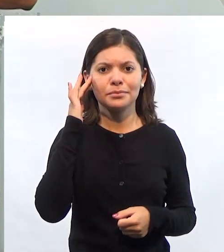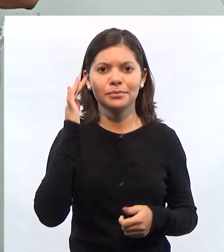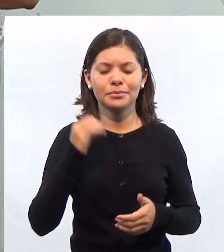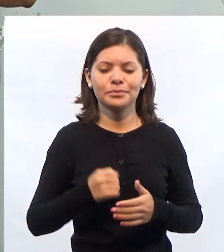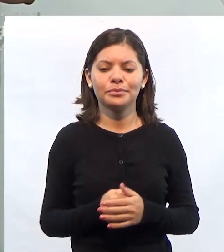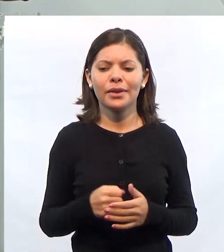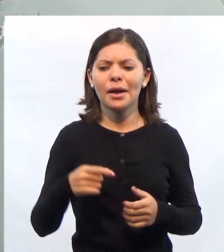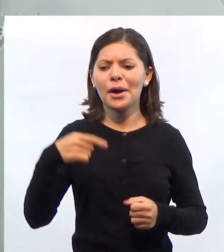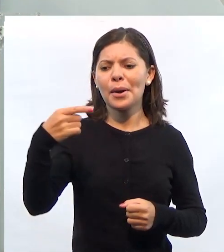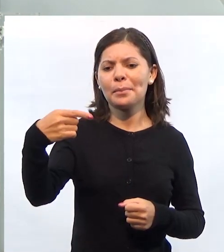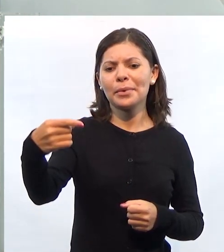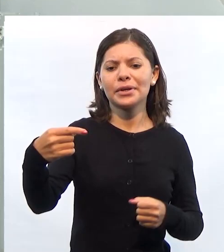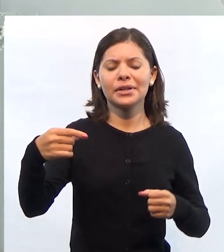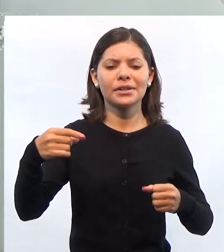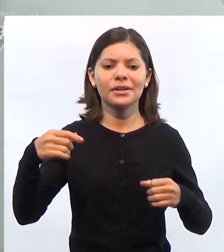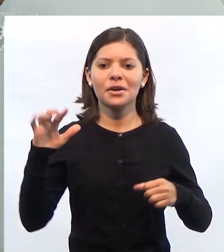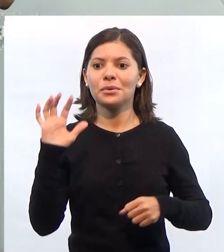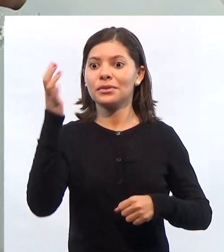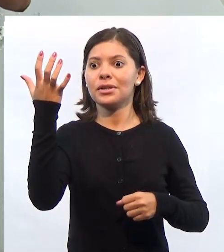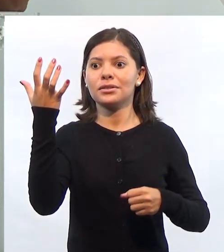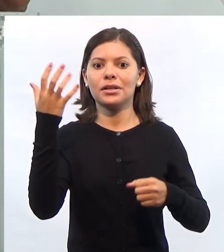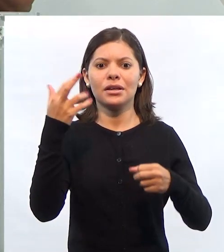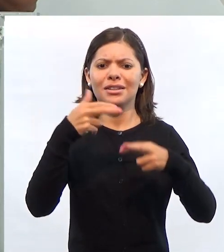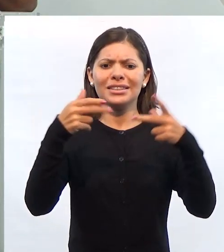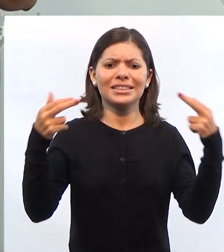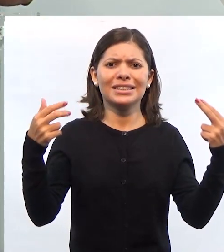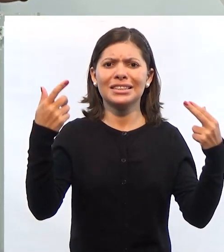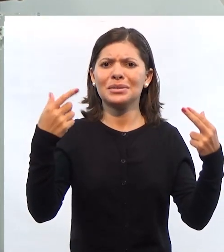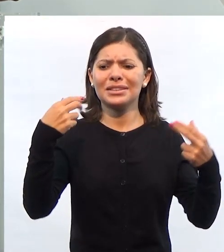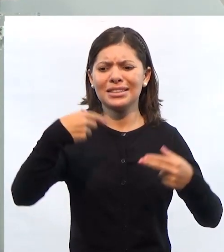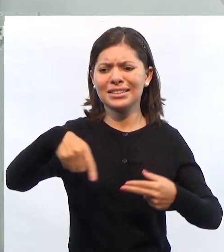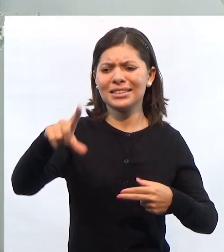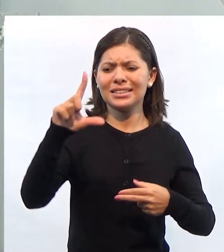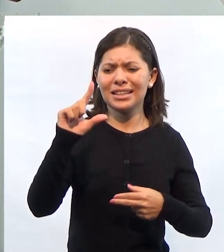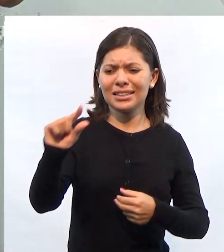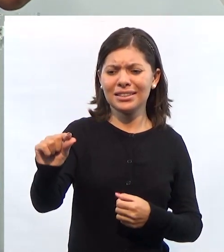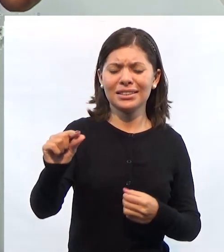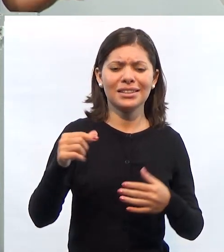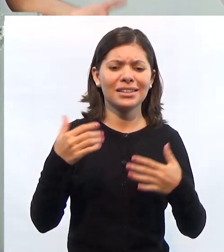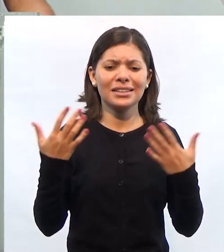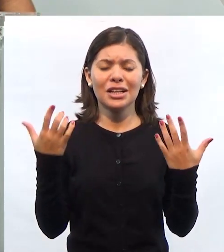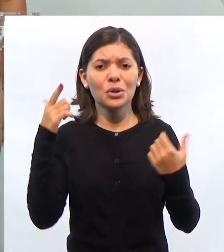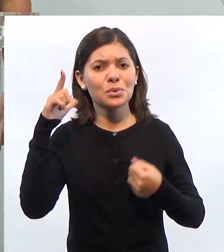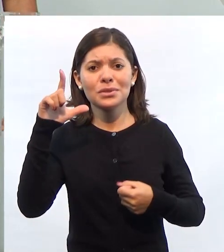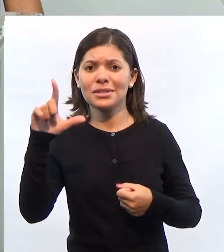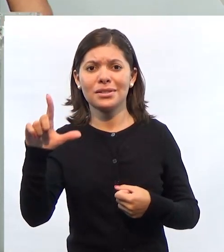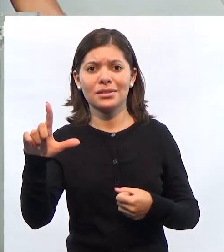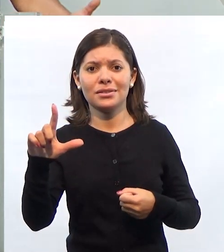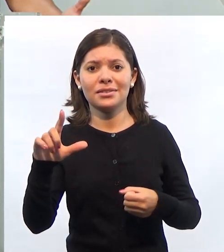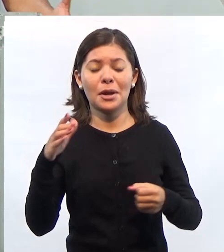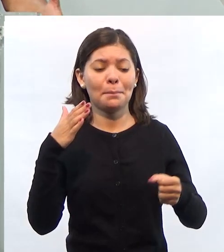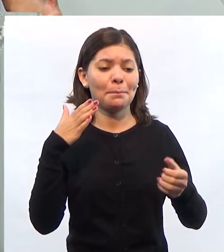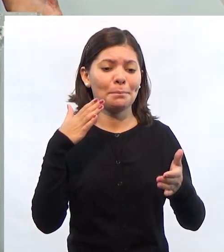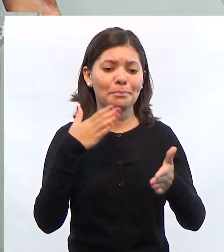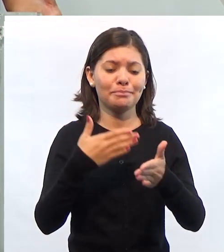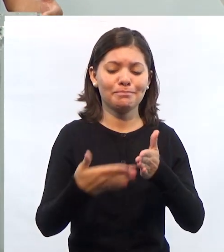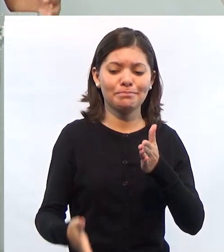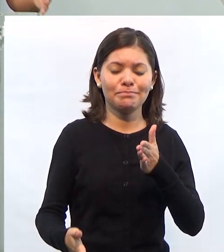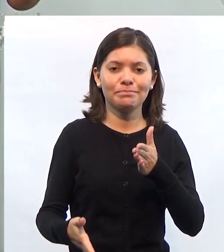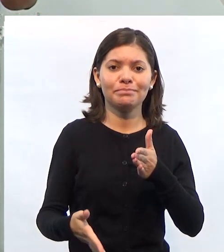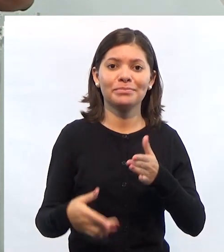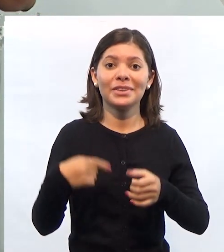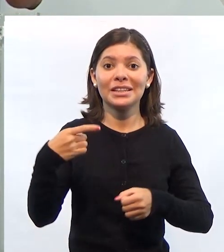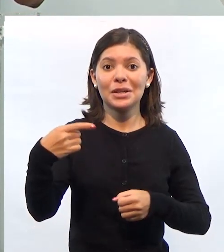Ah vou deixar postar amanhã acontece entrevista precisa sair tal e você não consegue postar e perde prazo